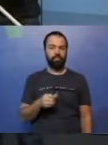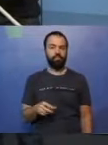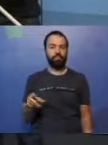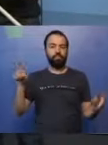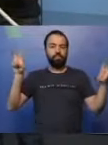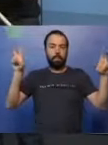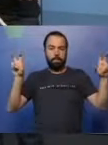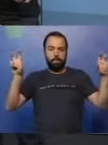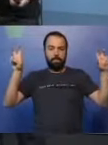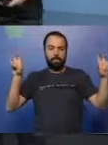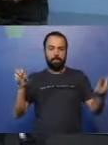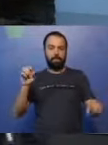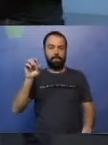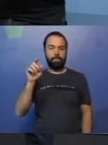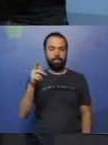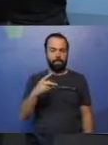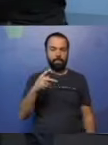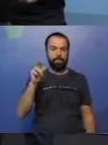probabilidade.